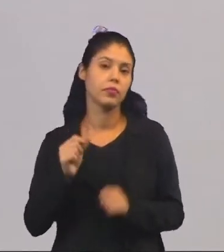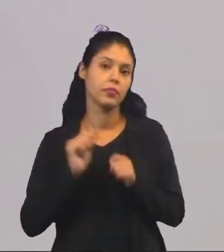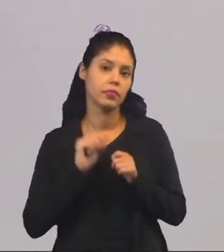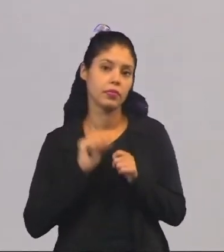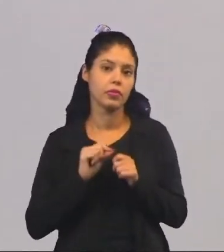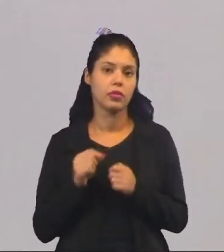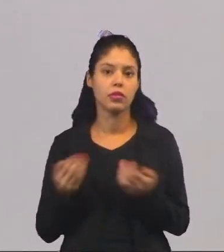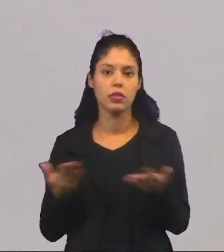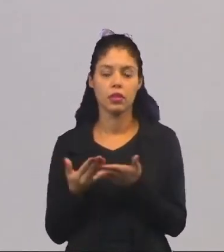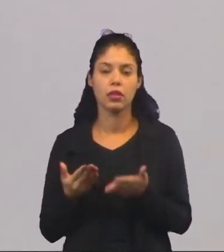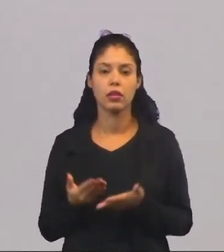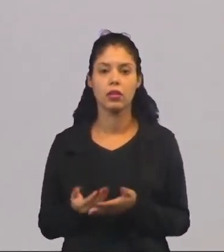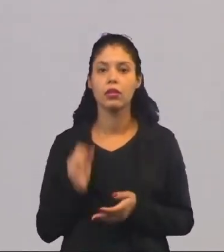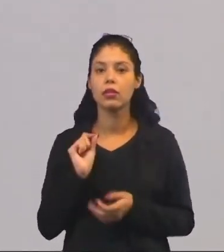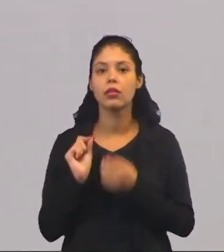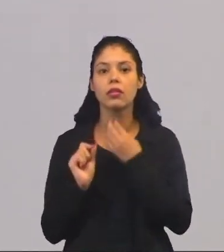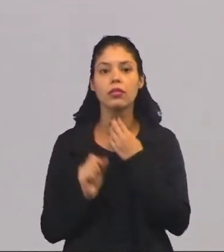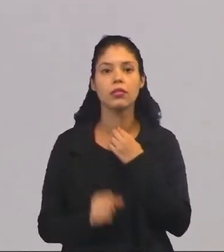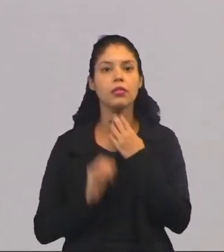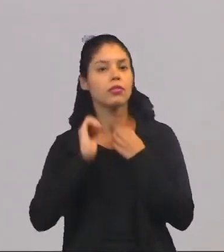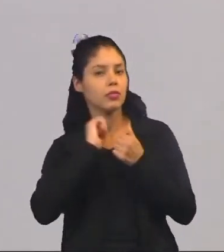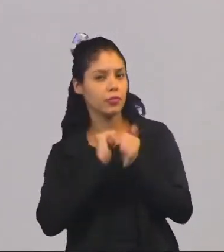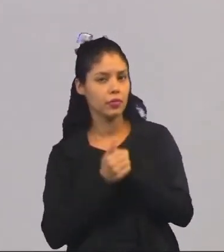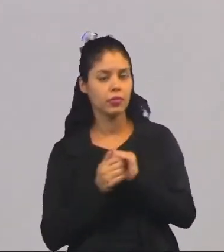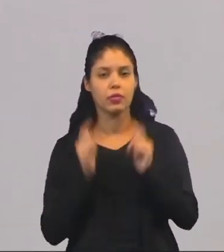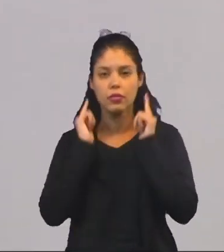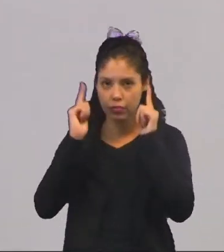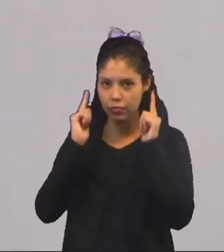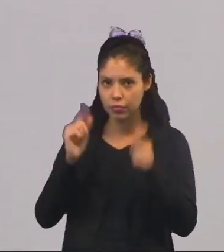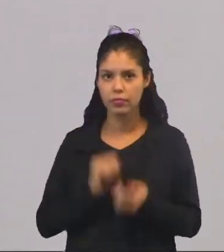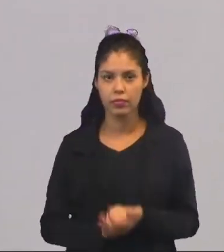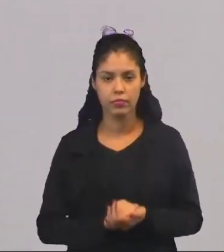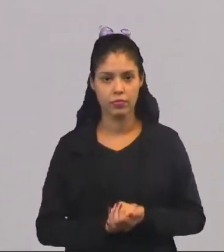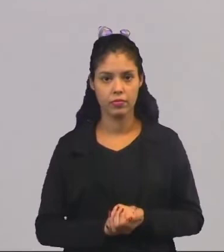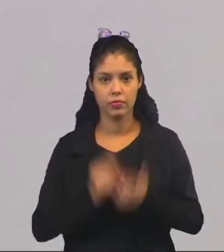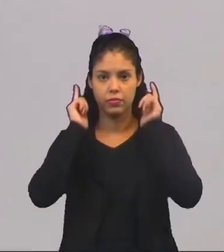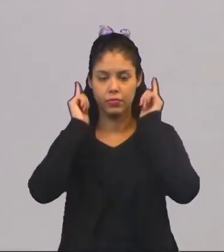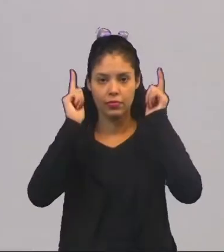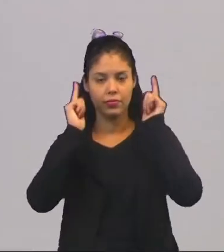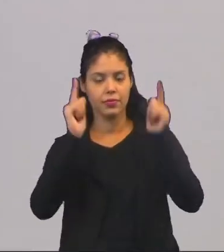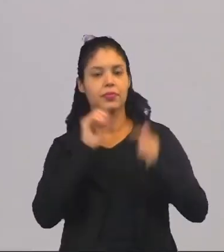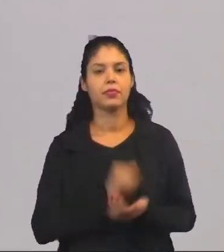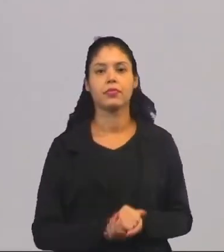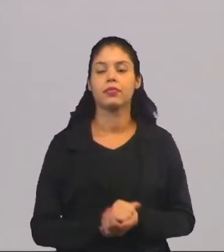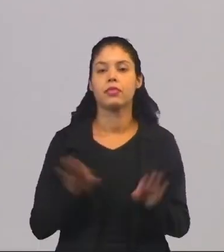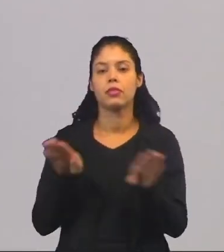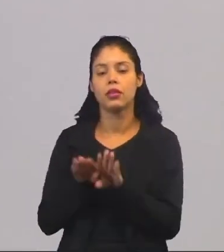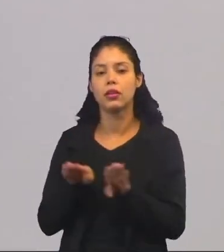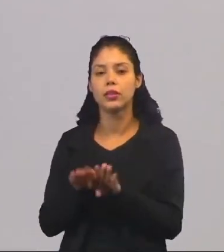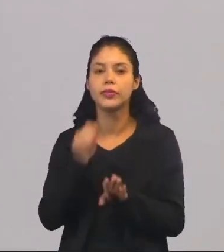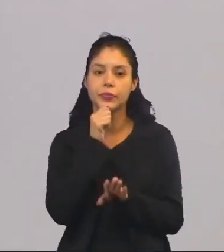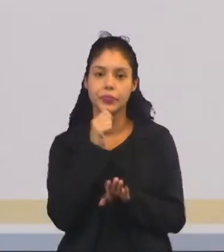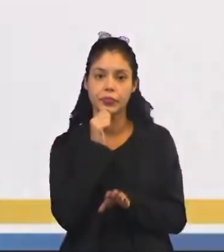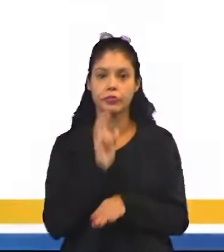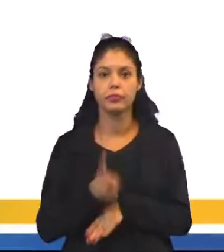fazer? Hoje eu vou curtir. Curtir o quê? Um esporte radical, aventura, né? Aventura? Aventura.